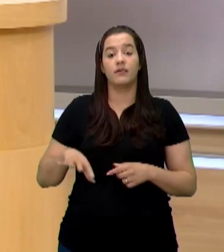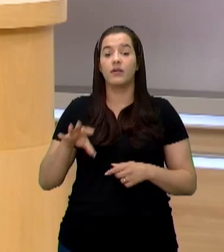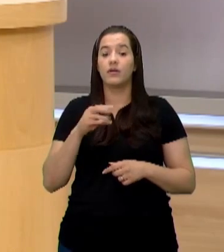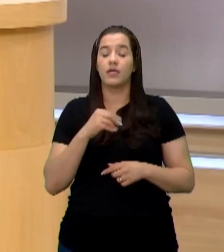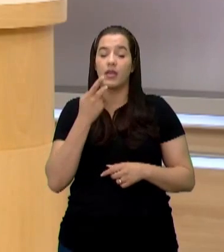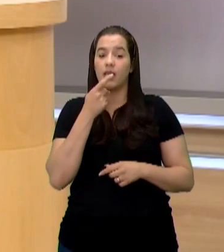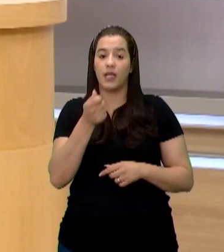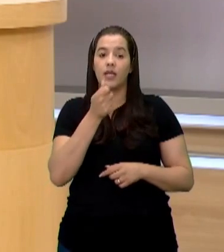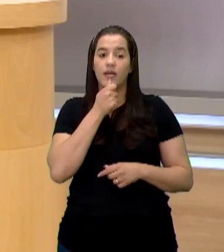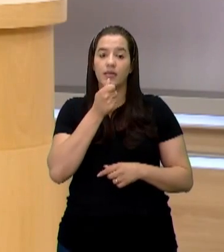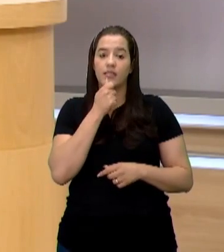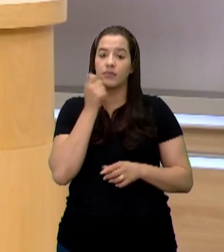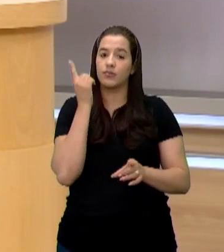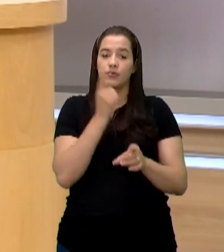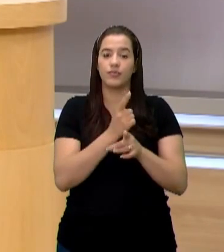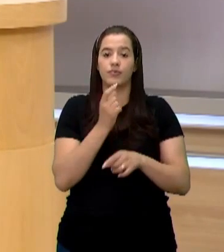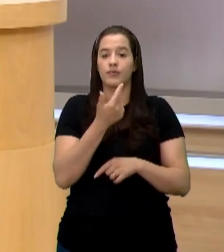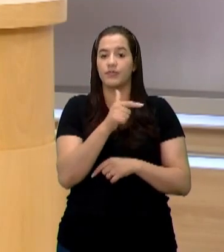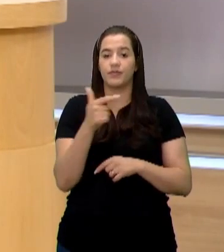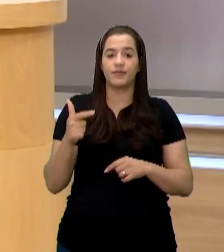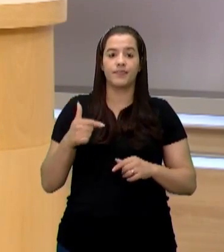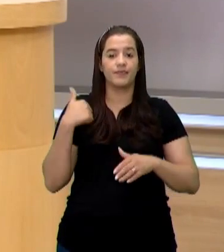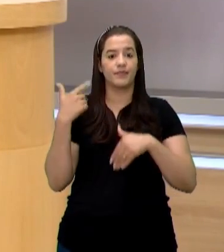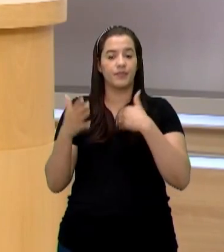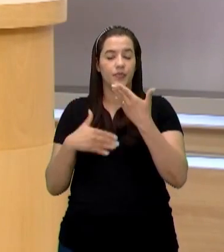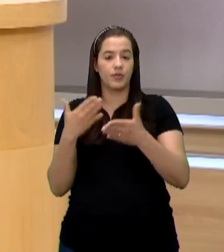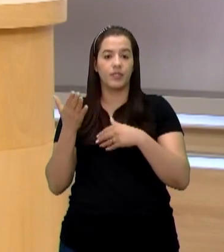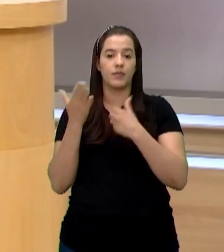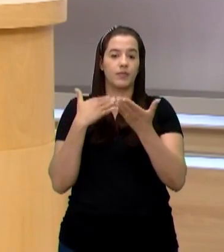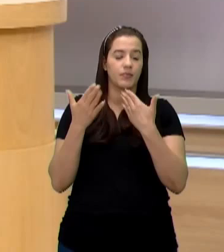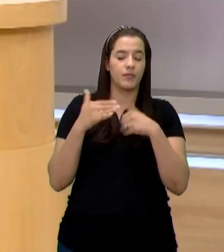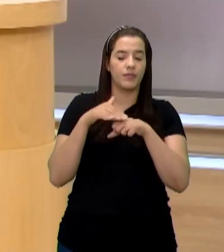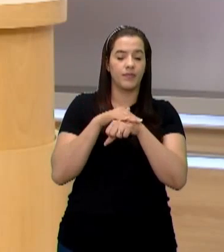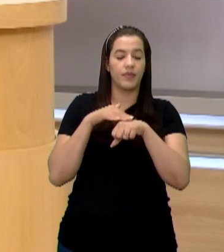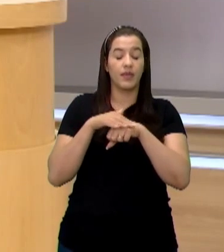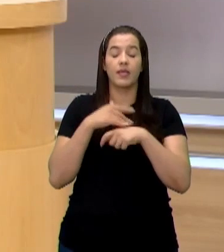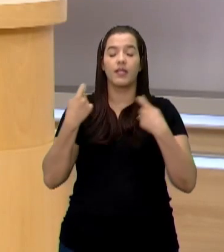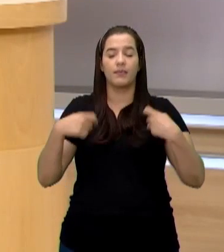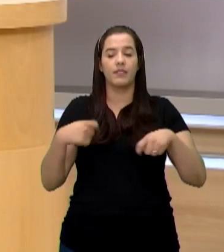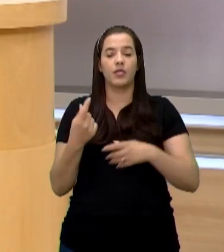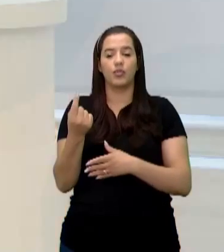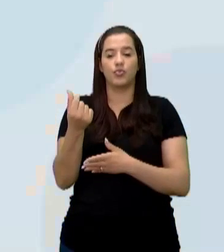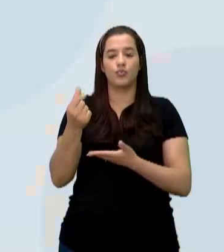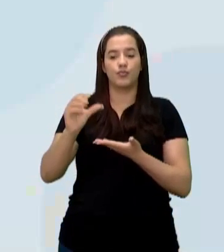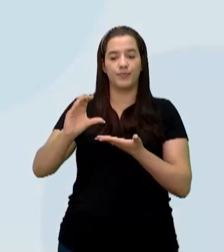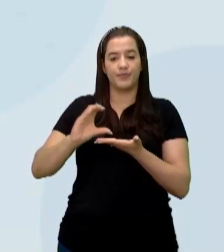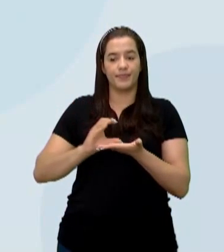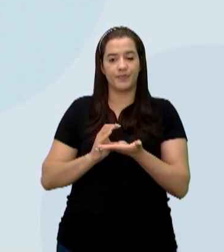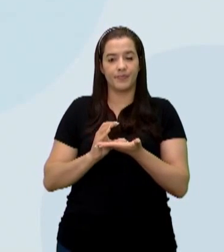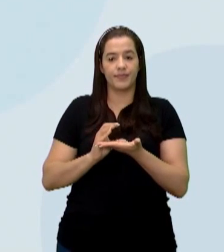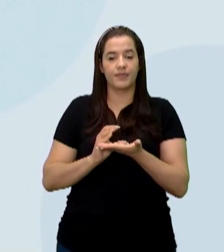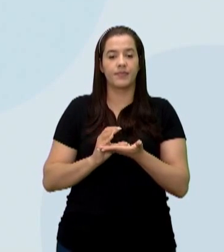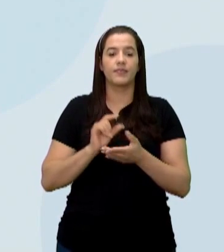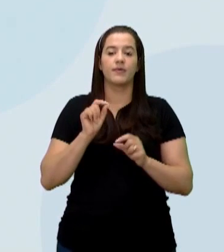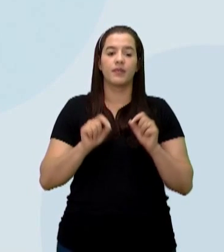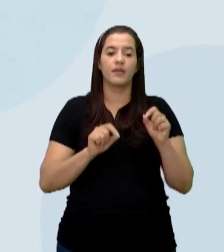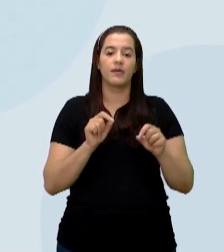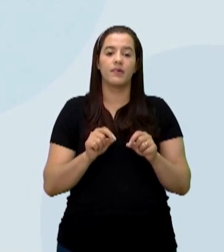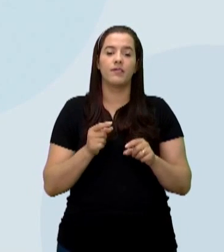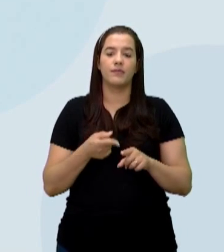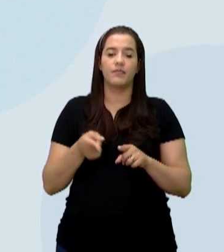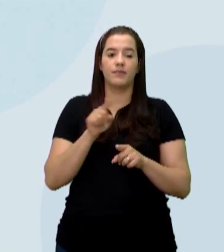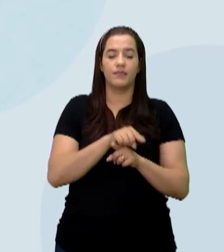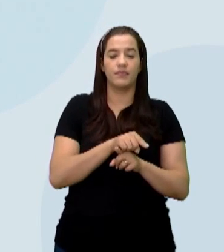Né? E aí ele vem conversar com o rei porque ele precisa de um financiamento. E o legal, acho que está no anterior,